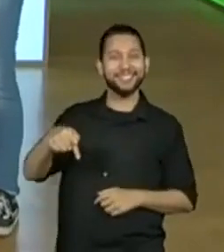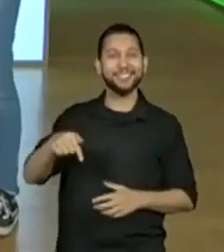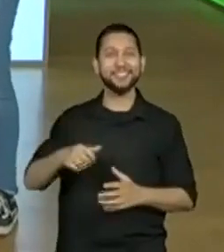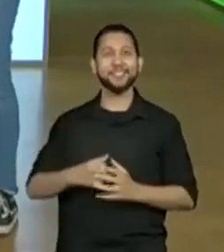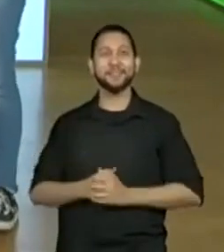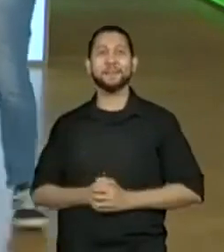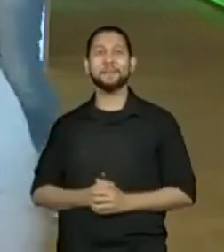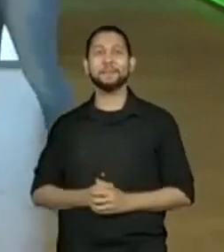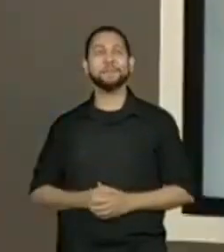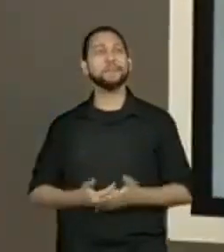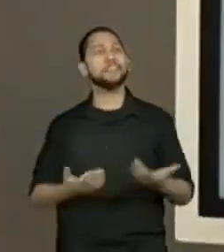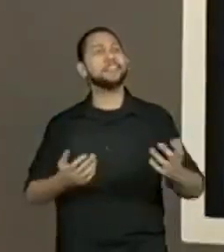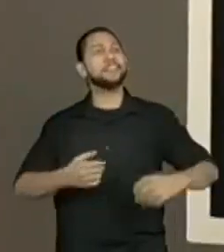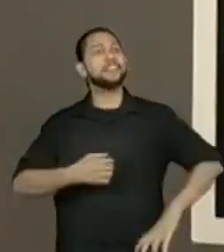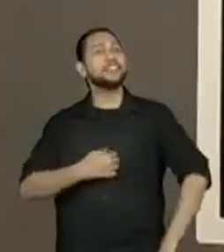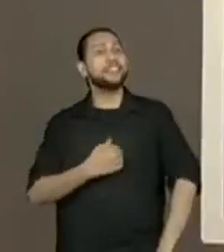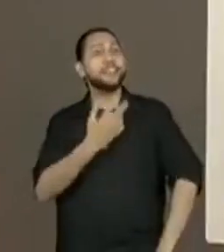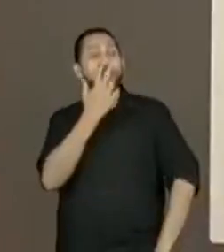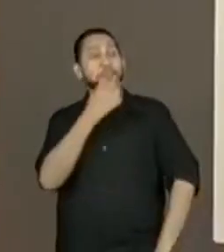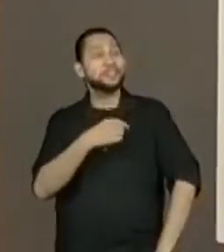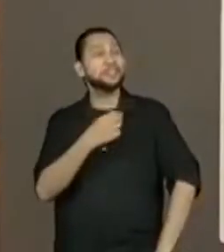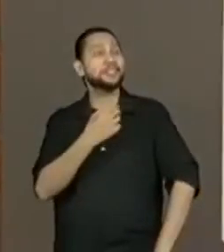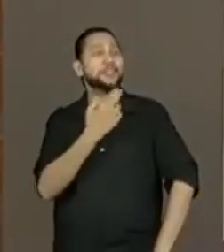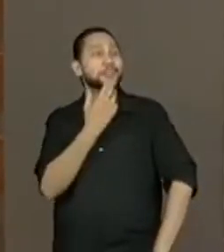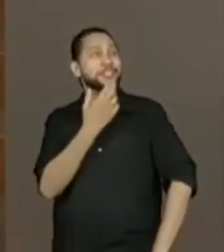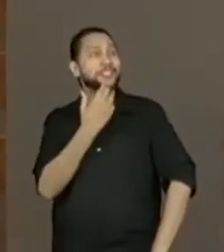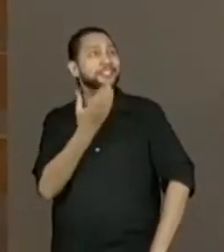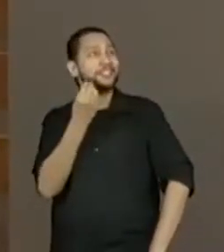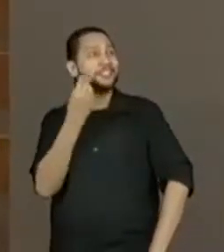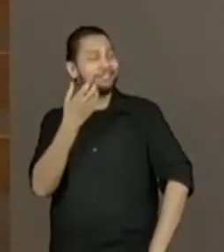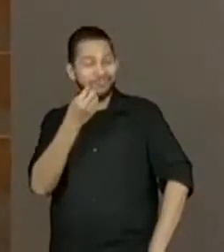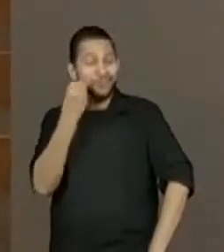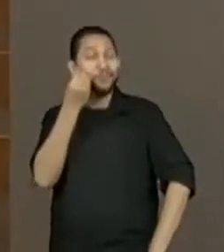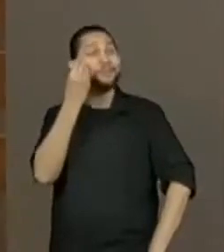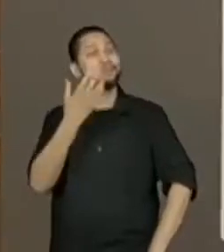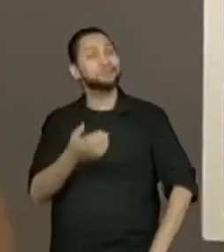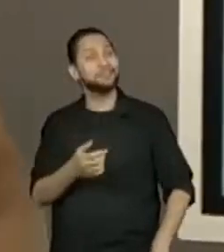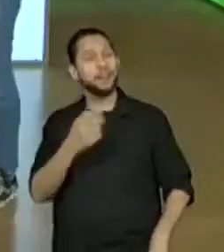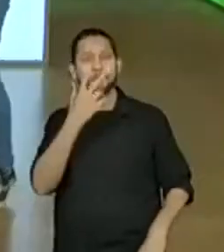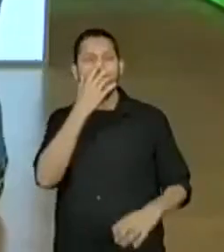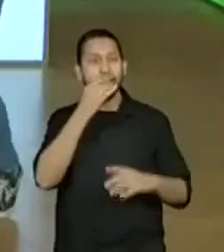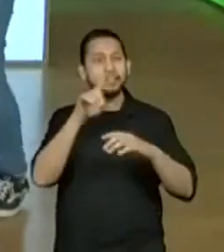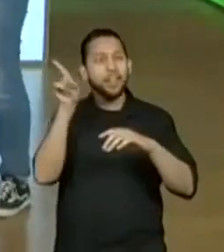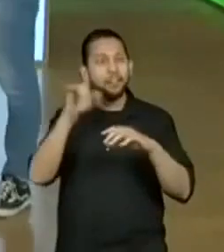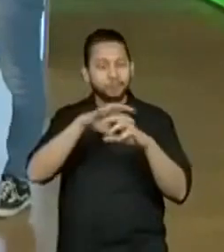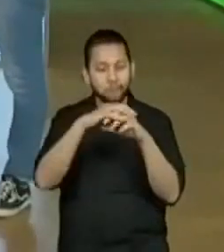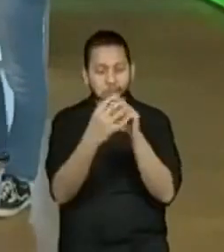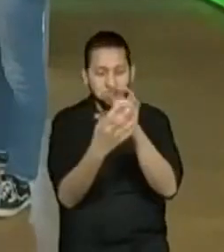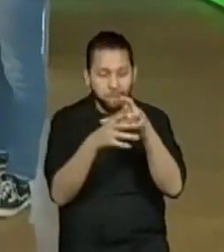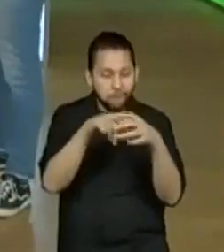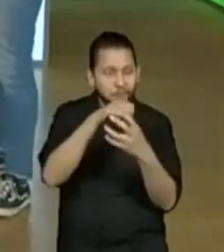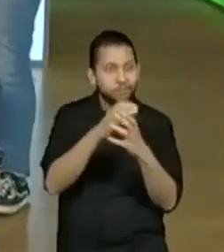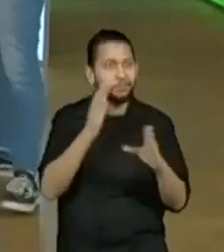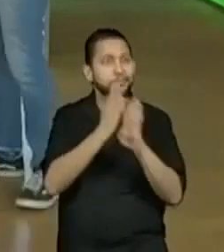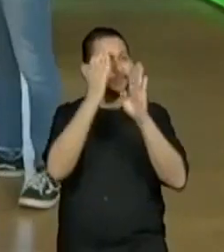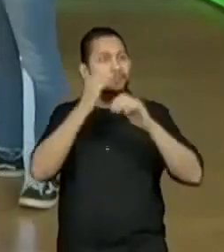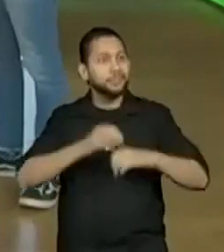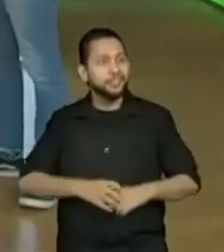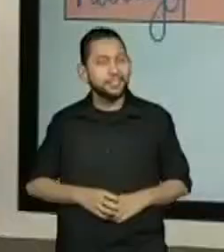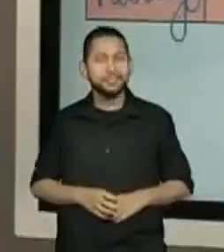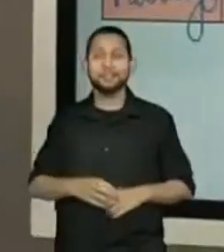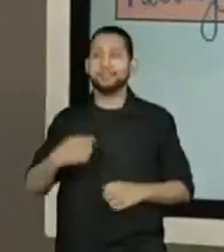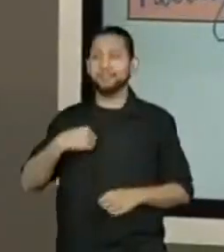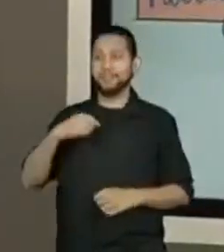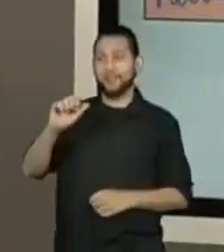Eu tô achando que o professor Rodrigo é o quê? Vidente. Eu sou oráculo. É isso, professor Rodrigo. Não gostei. Eu tinha 11